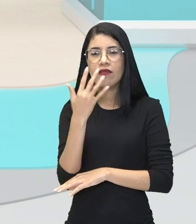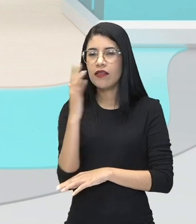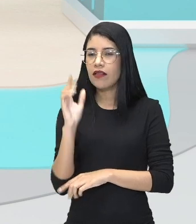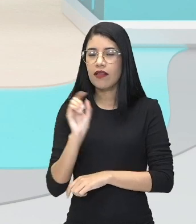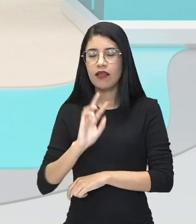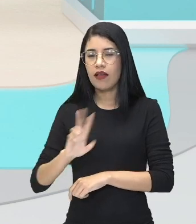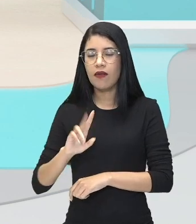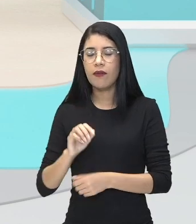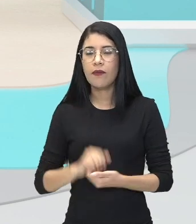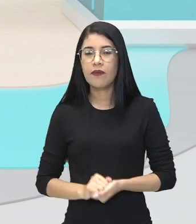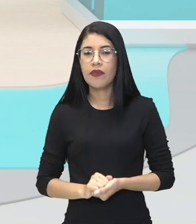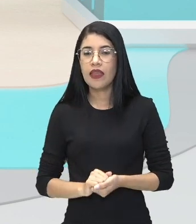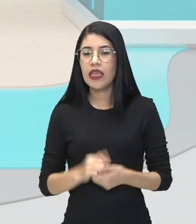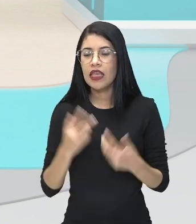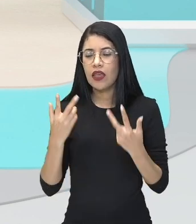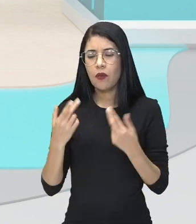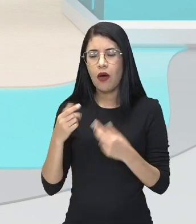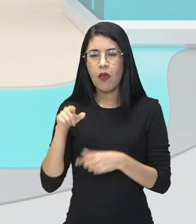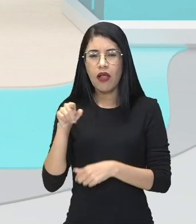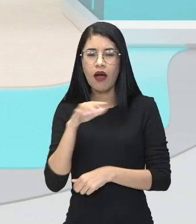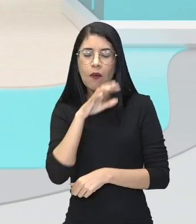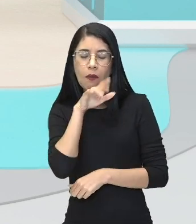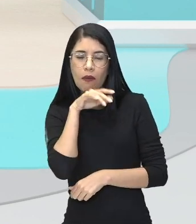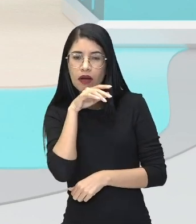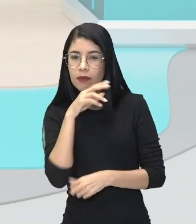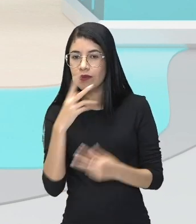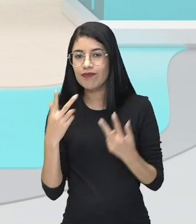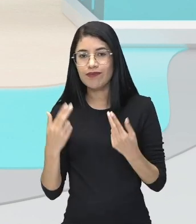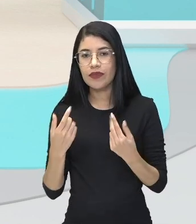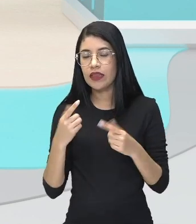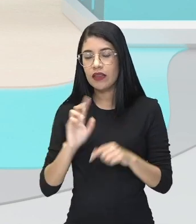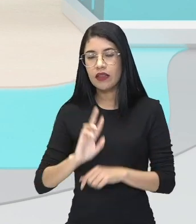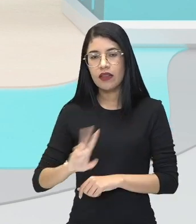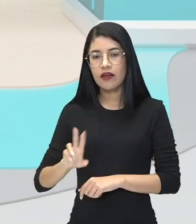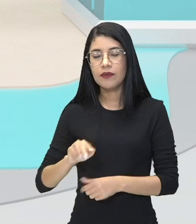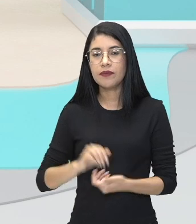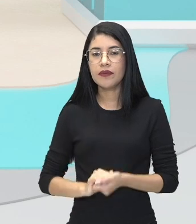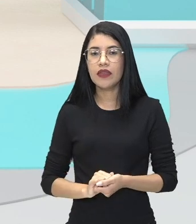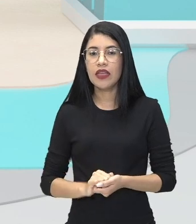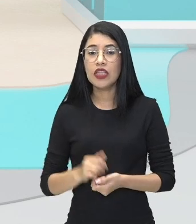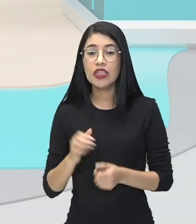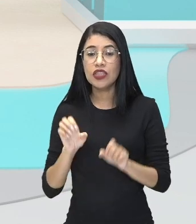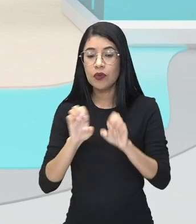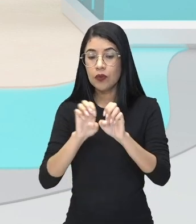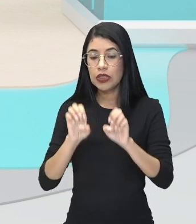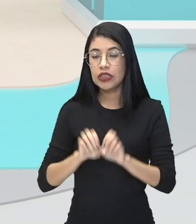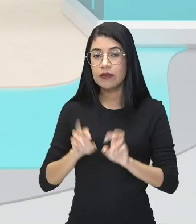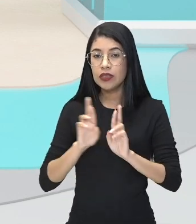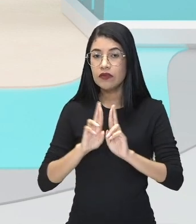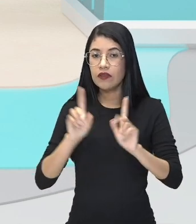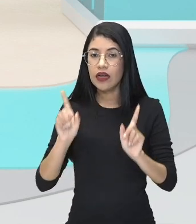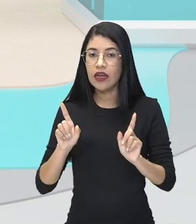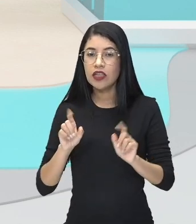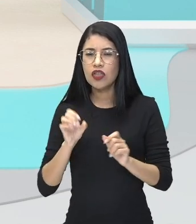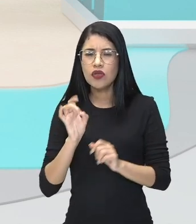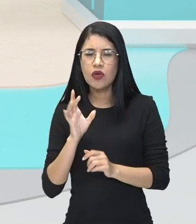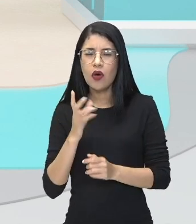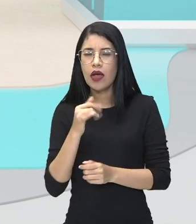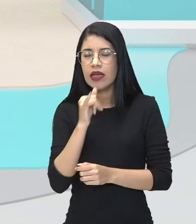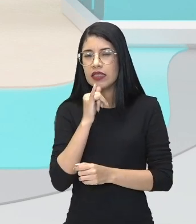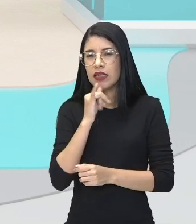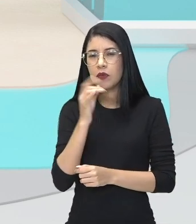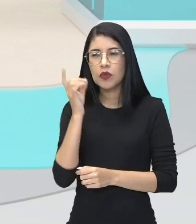pintar o animal tal como ele via na natureza. Ele pintava de forma esquemática, como se fosse apenas um diário.